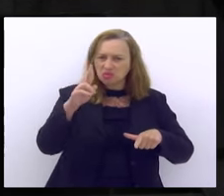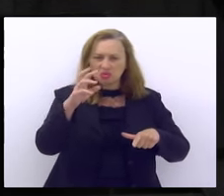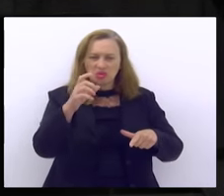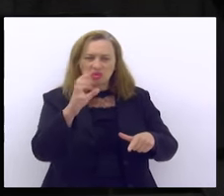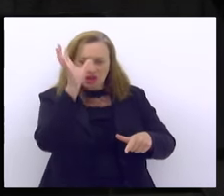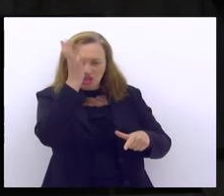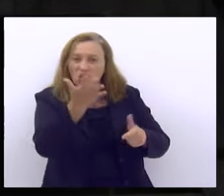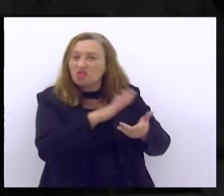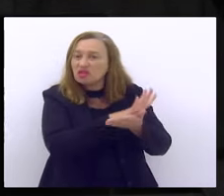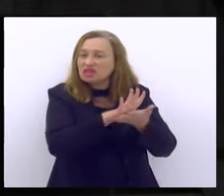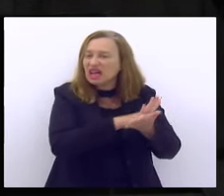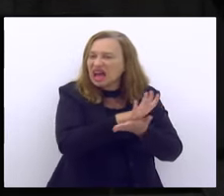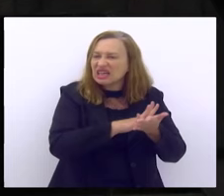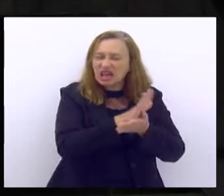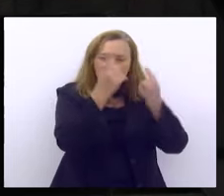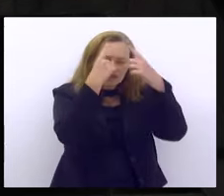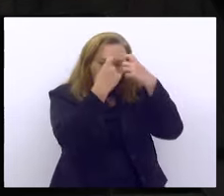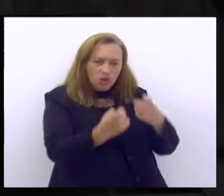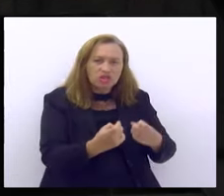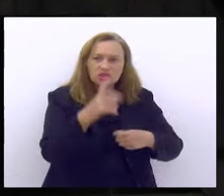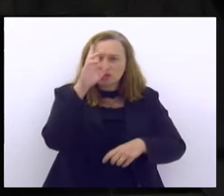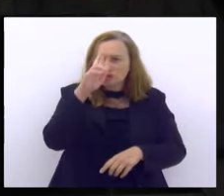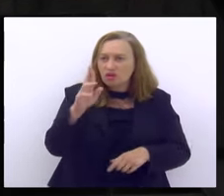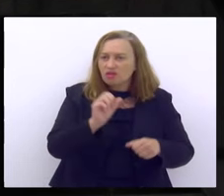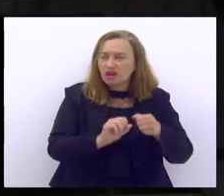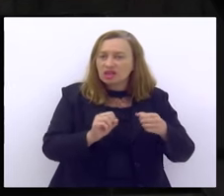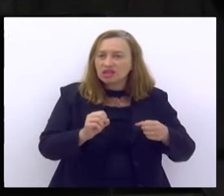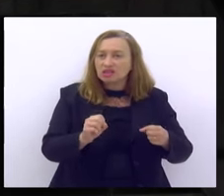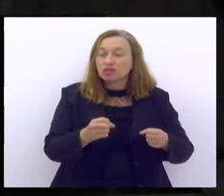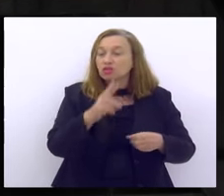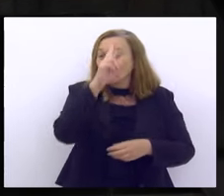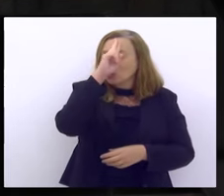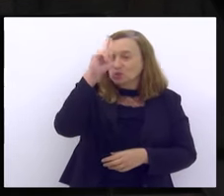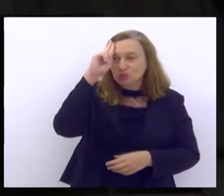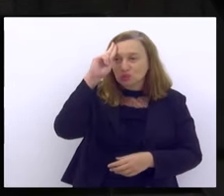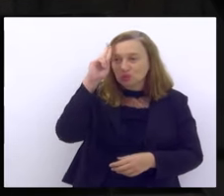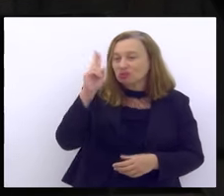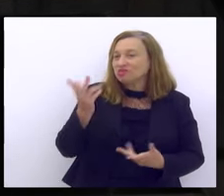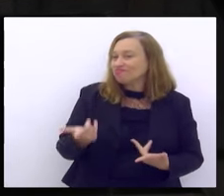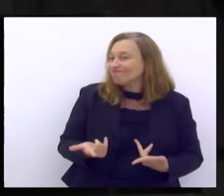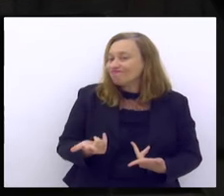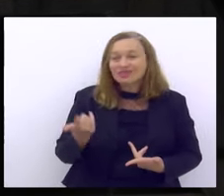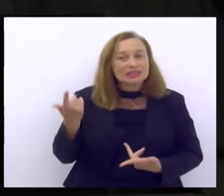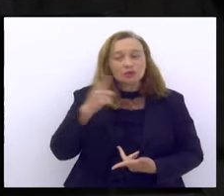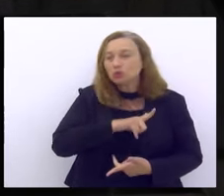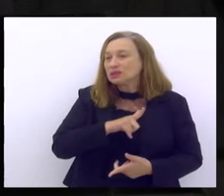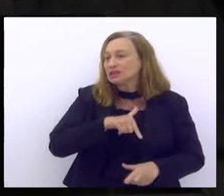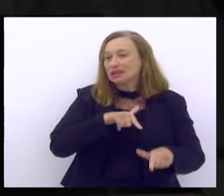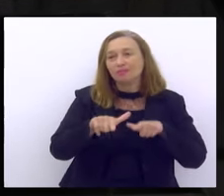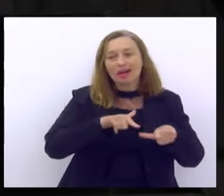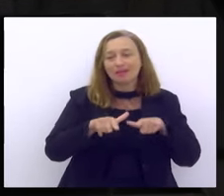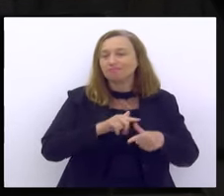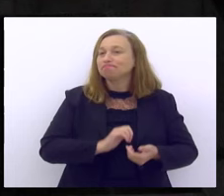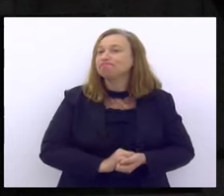As agressões que o senhor faz com os motoristas de aplicativos, que não conseguem mais trabalhar.